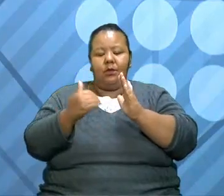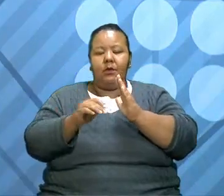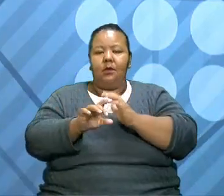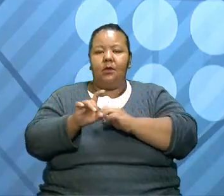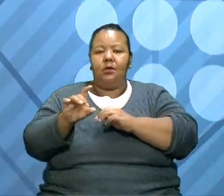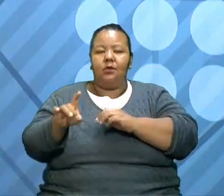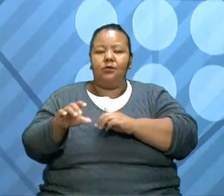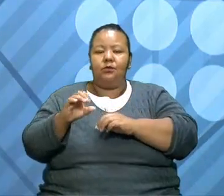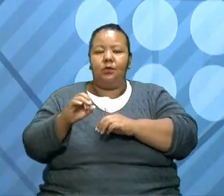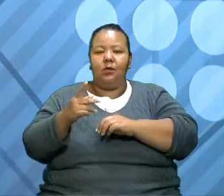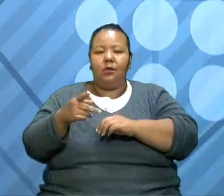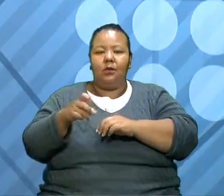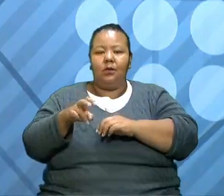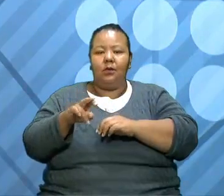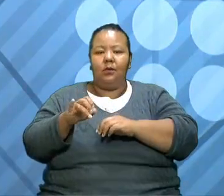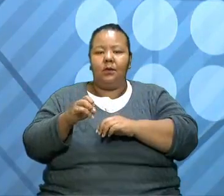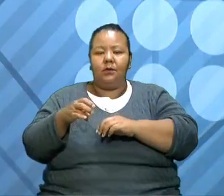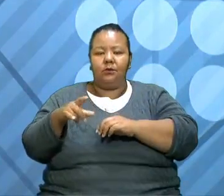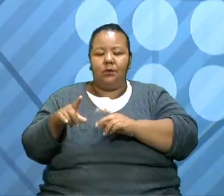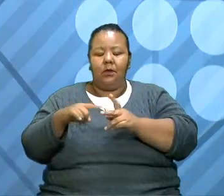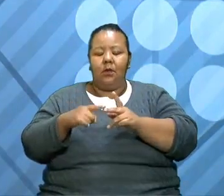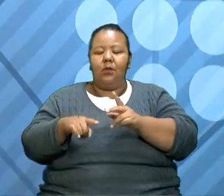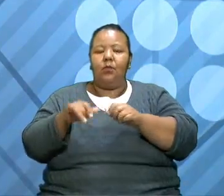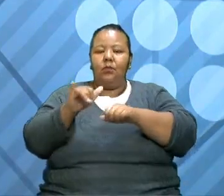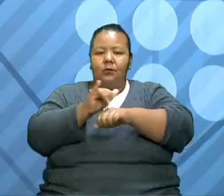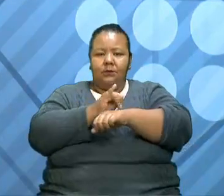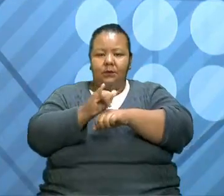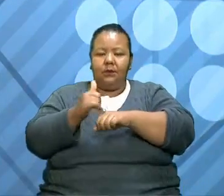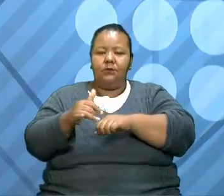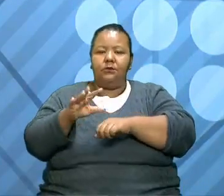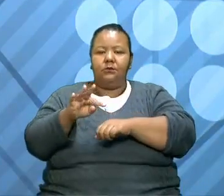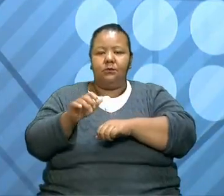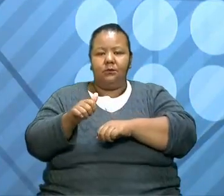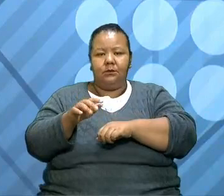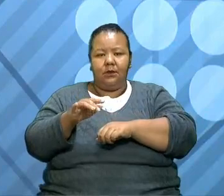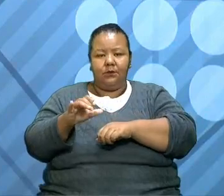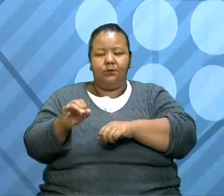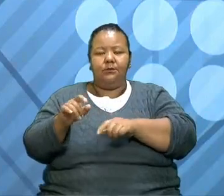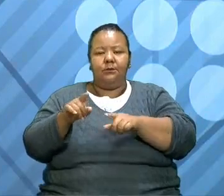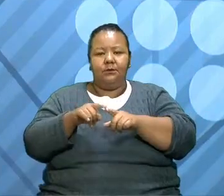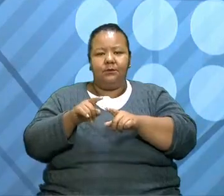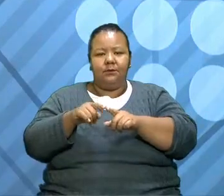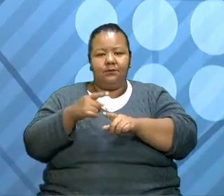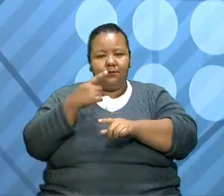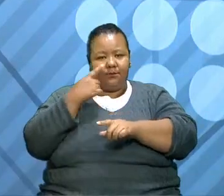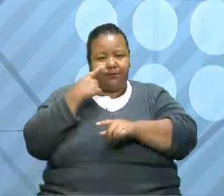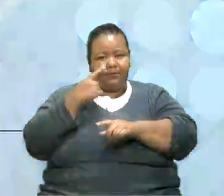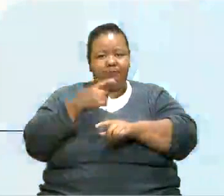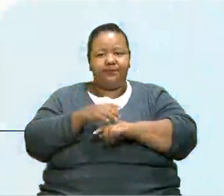o operacional, mas o estratégico, o tático também está voltado para o cliente. Vamos ver esse desenho mais claro?